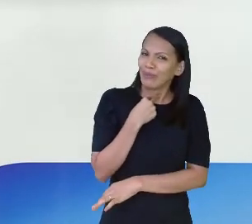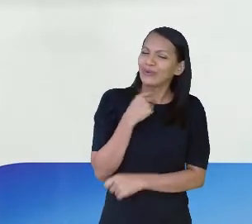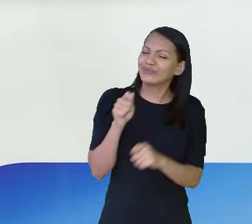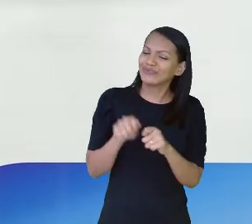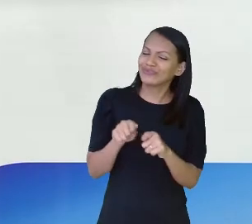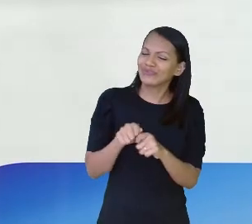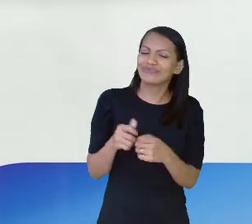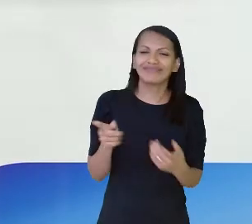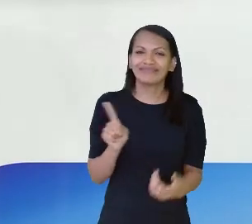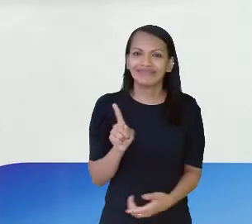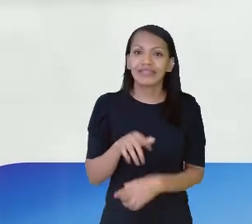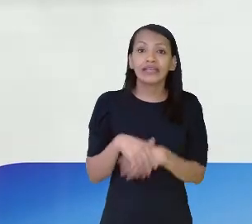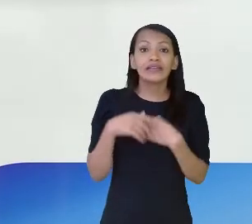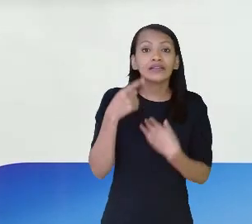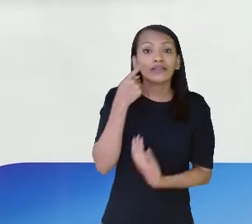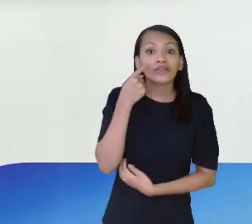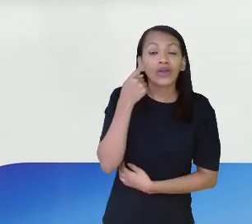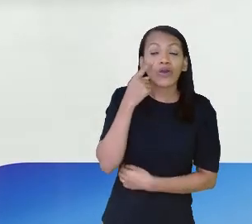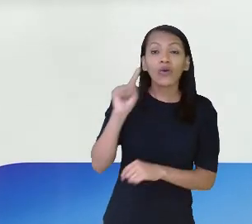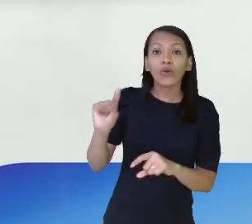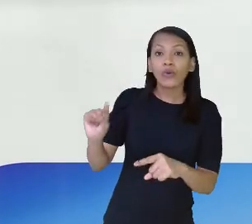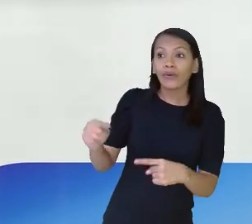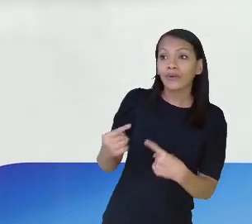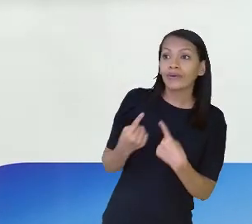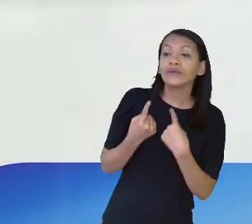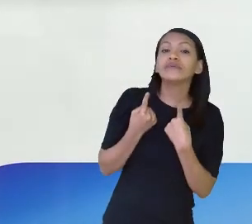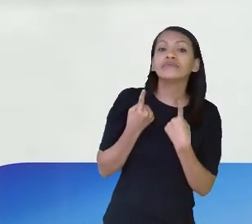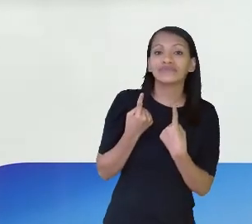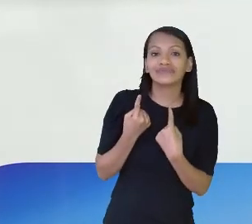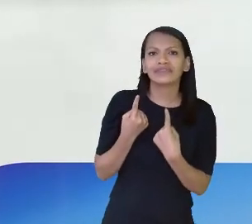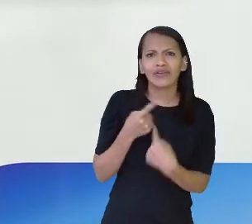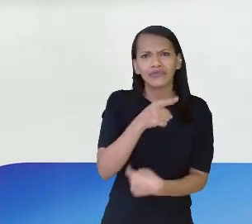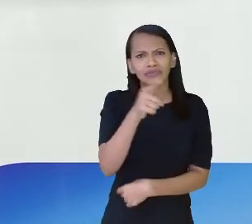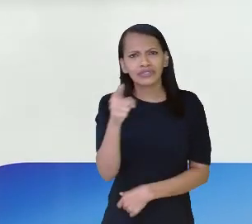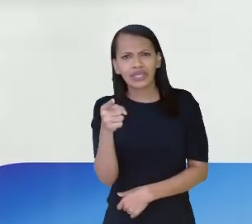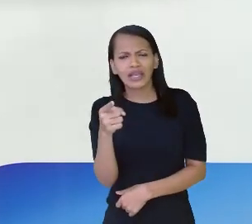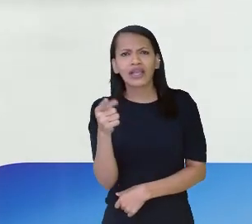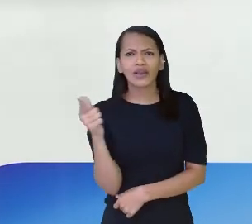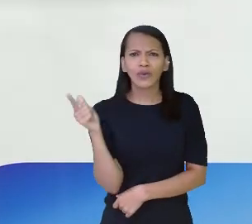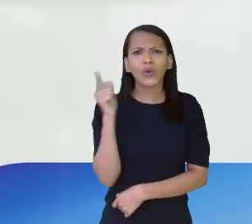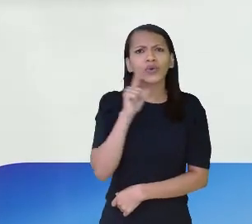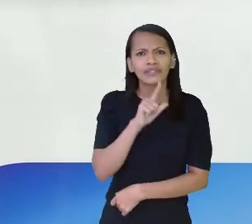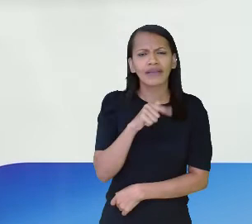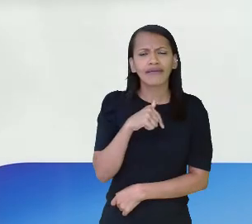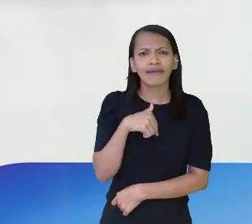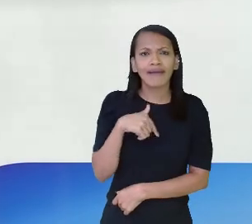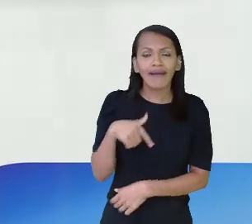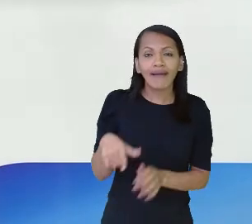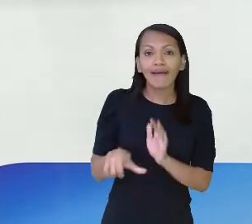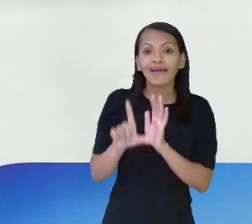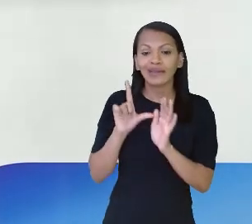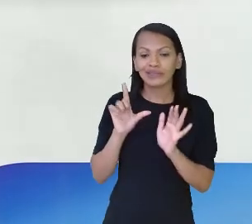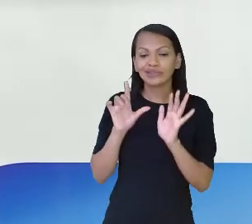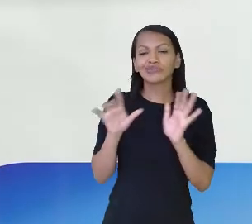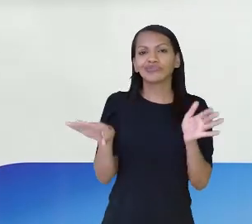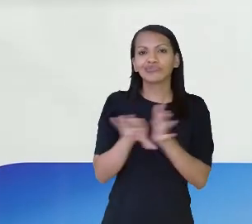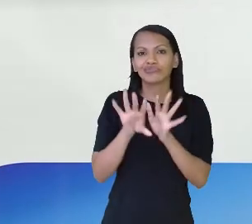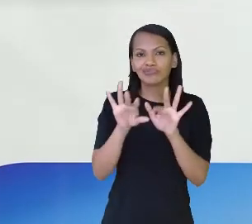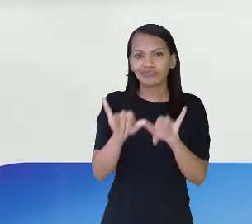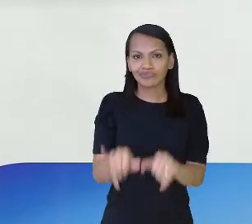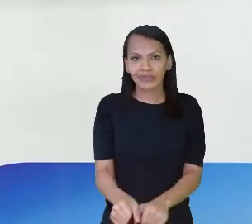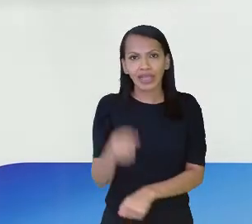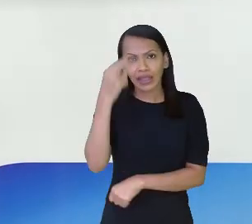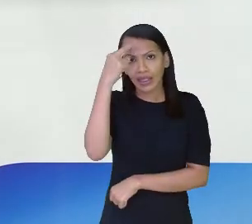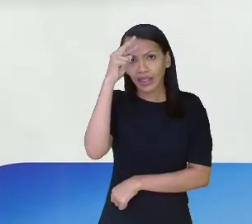mim esse desafio. Será que vocês conseguem antes de eu me despedir? Lembra dos termos